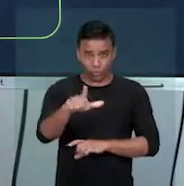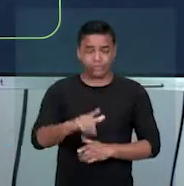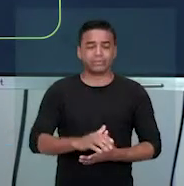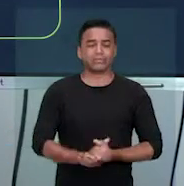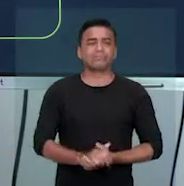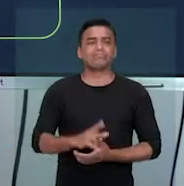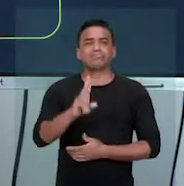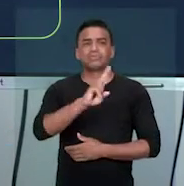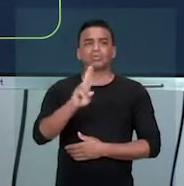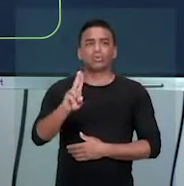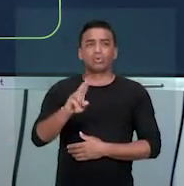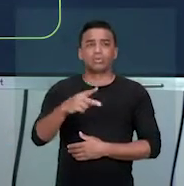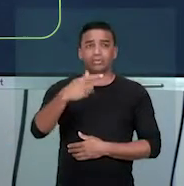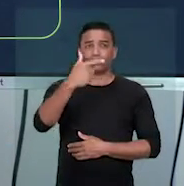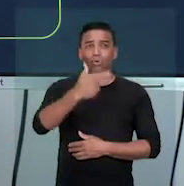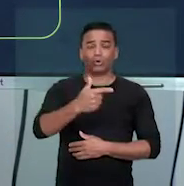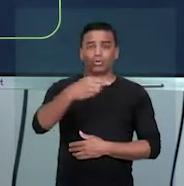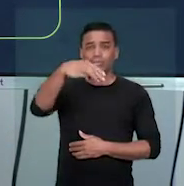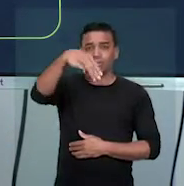chama